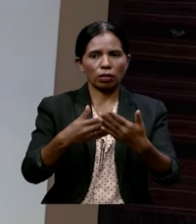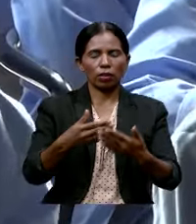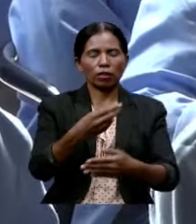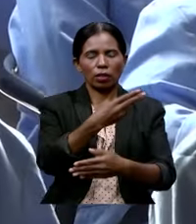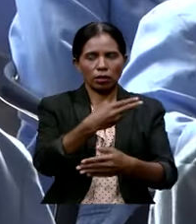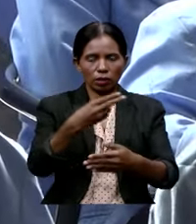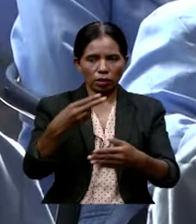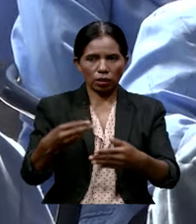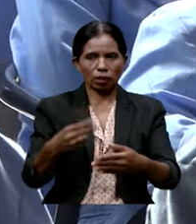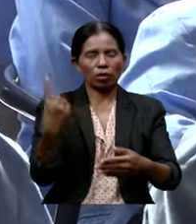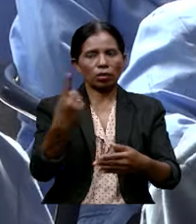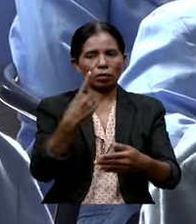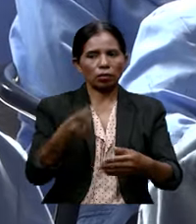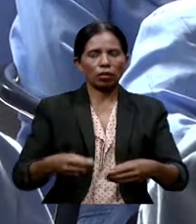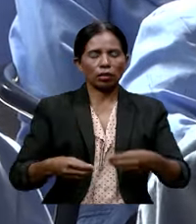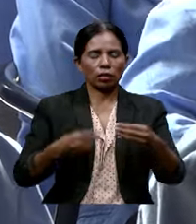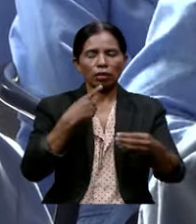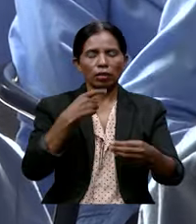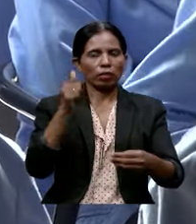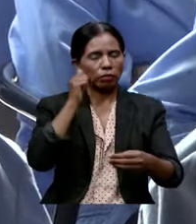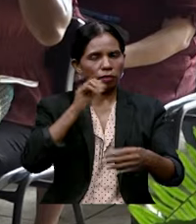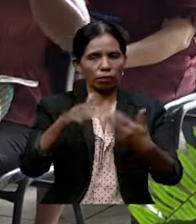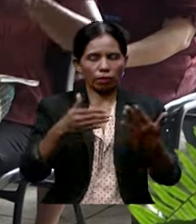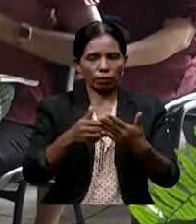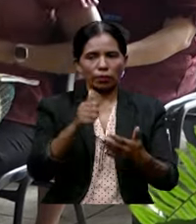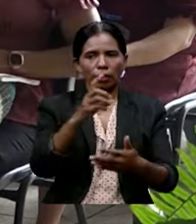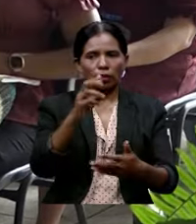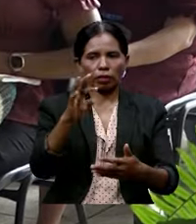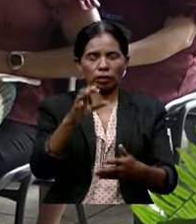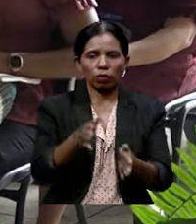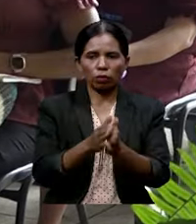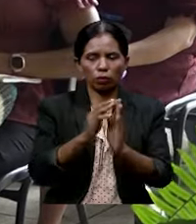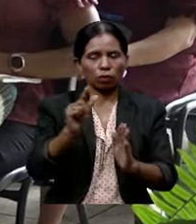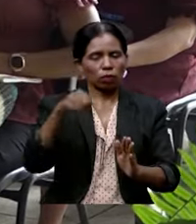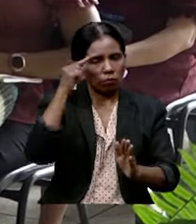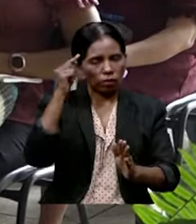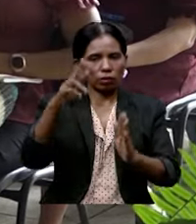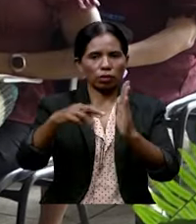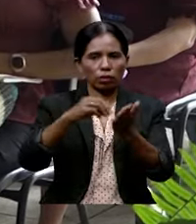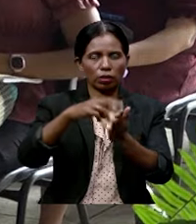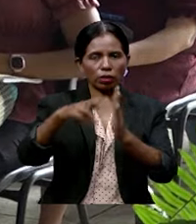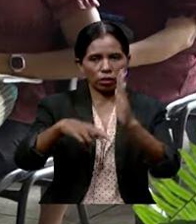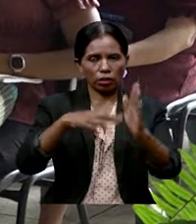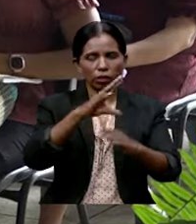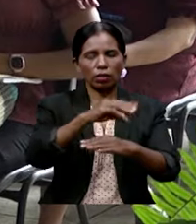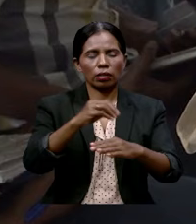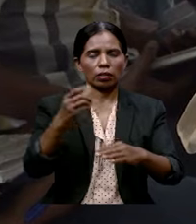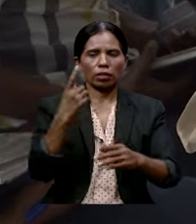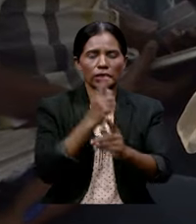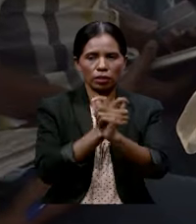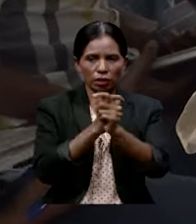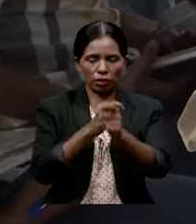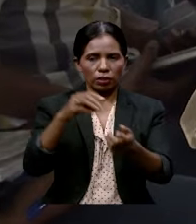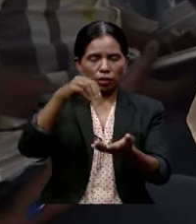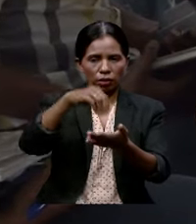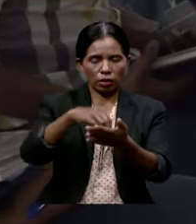Indonesia nebe sempre insulta feto sira. Tambane aderi tu husu governo atu kria regulamento ida, ho di regula liang oficial nebe mak